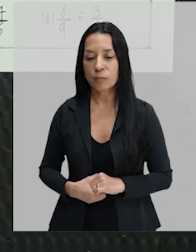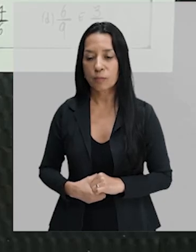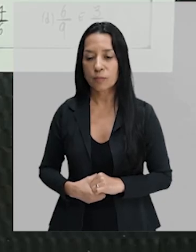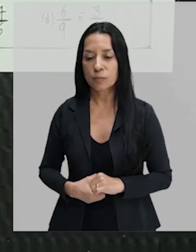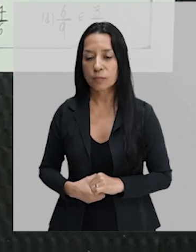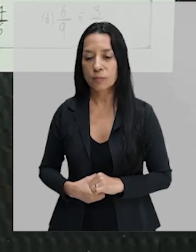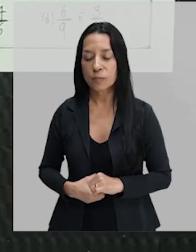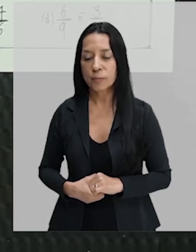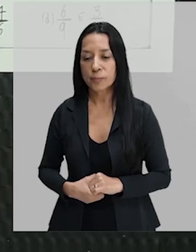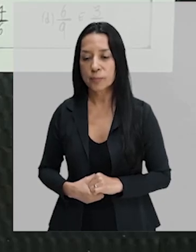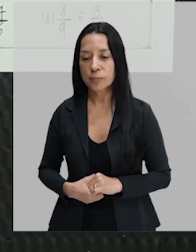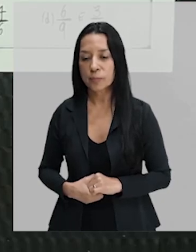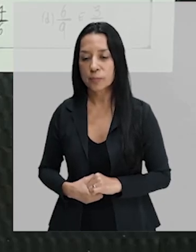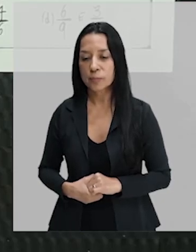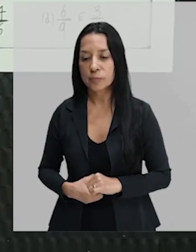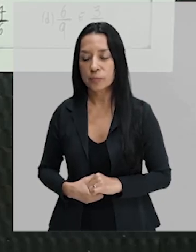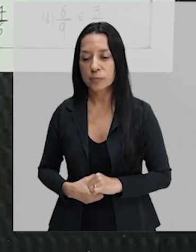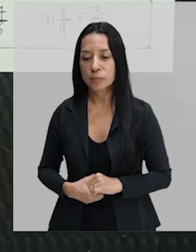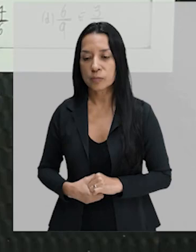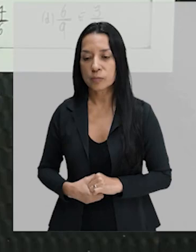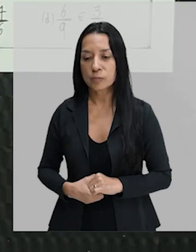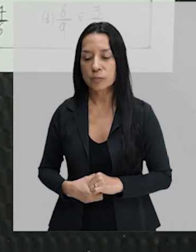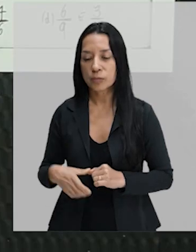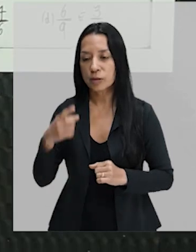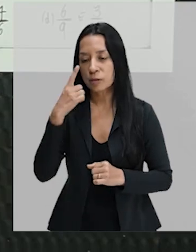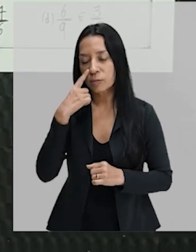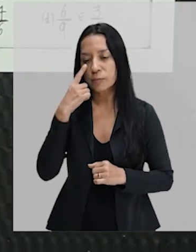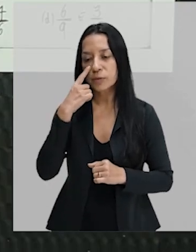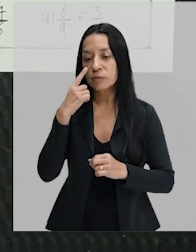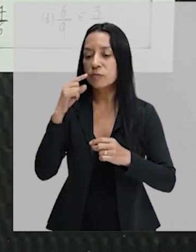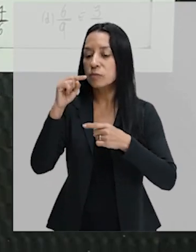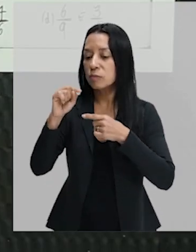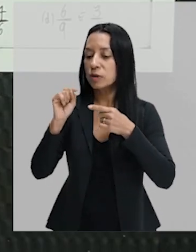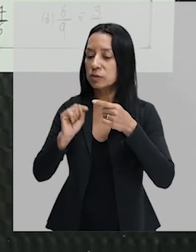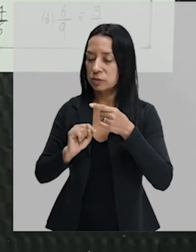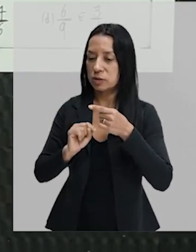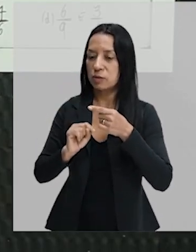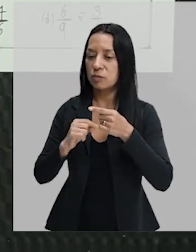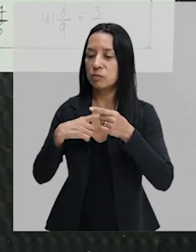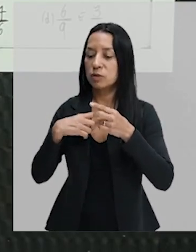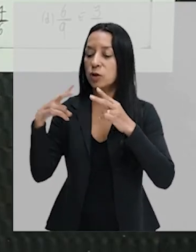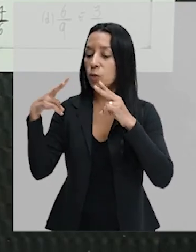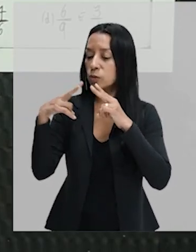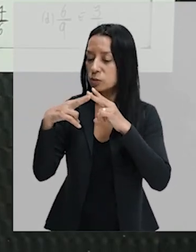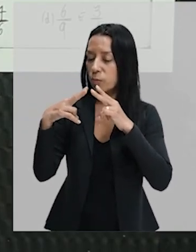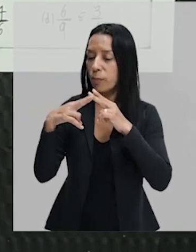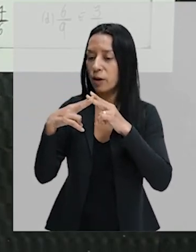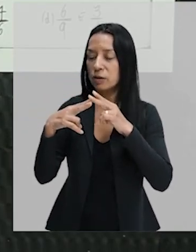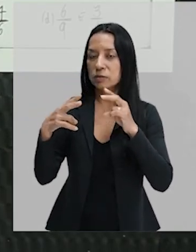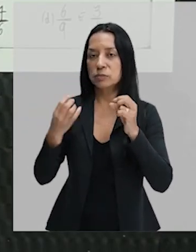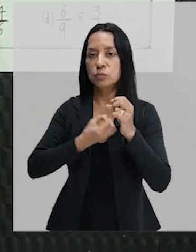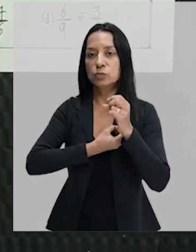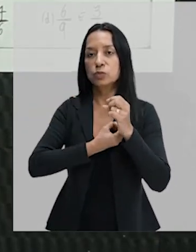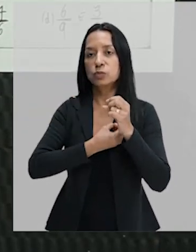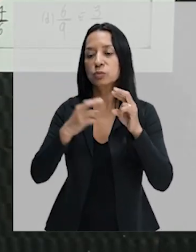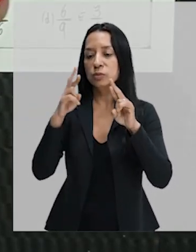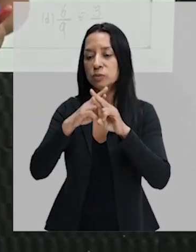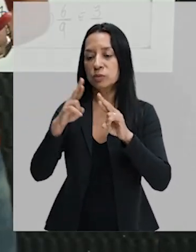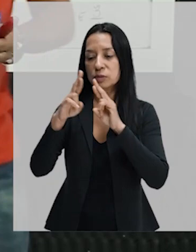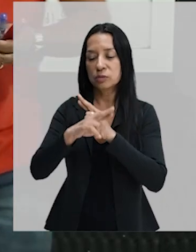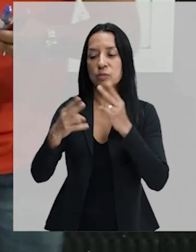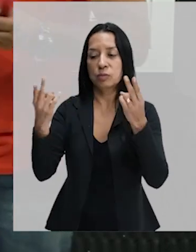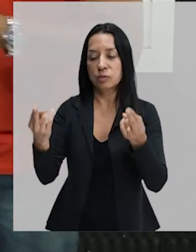Beleza? A gente viu razão. Quando você tem duas razões, dois pares de números que se relacionam da